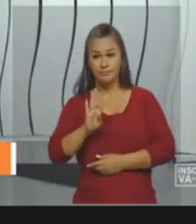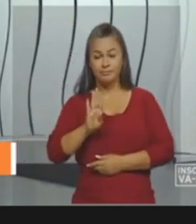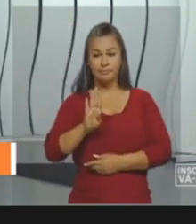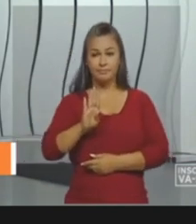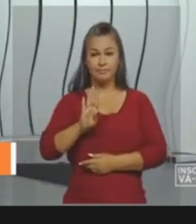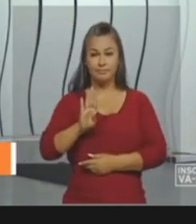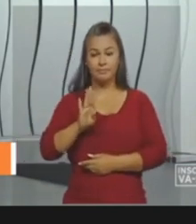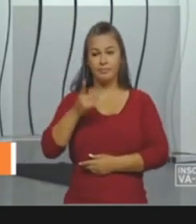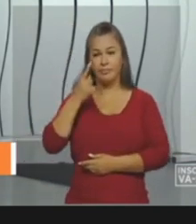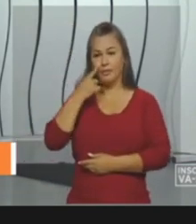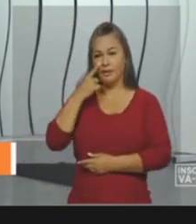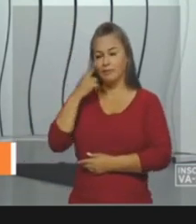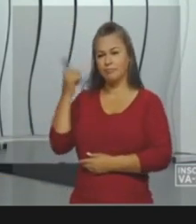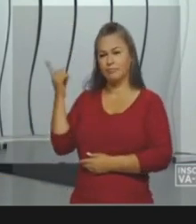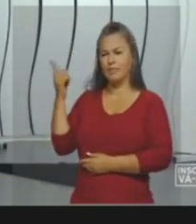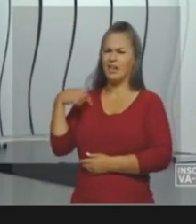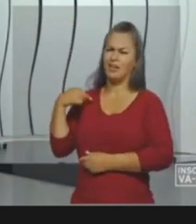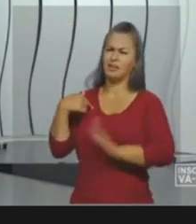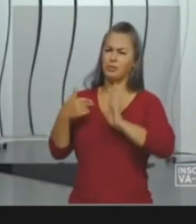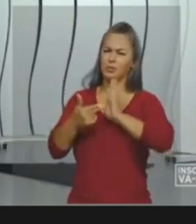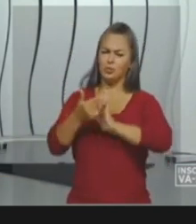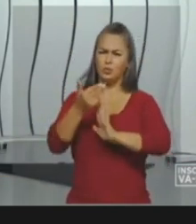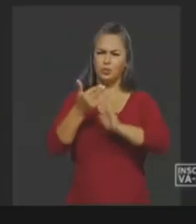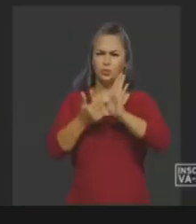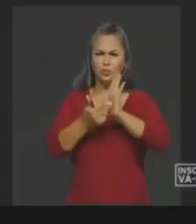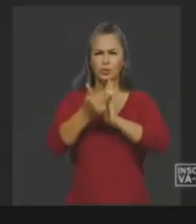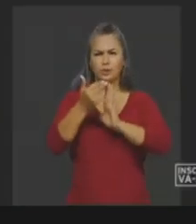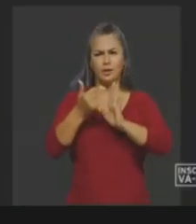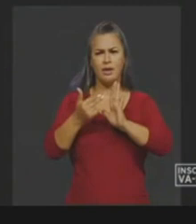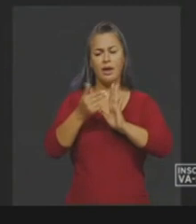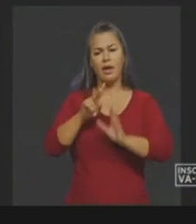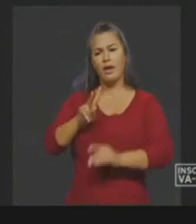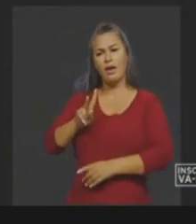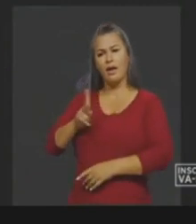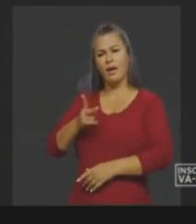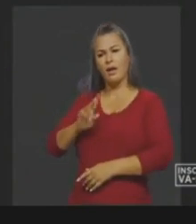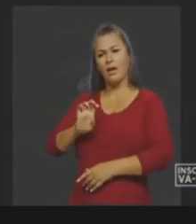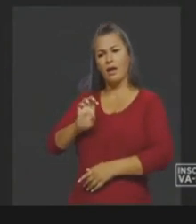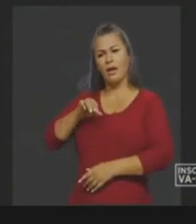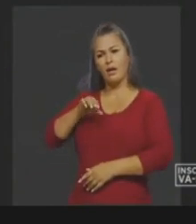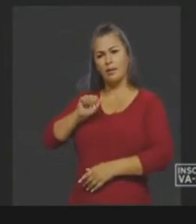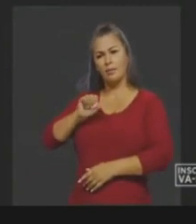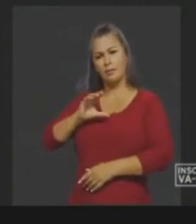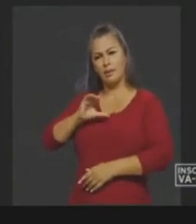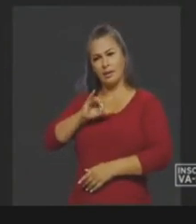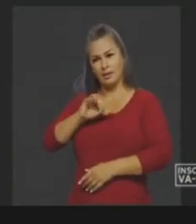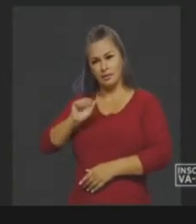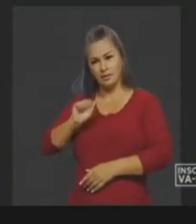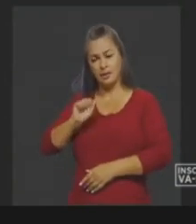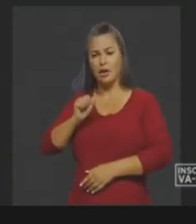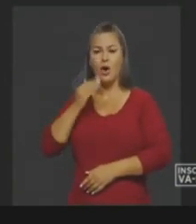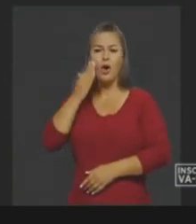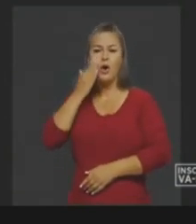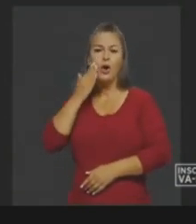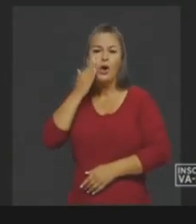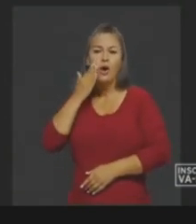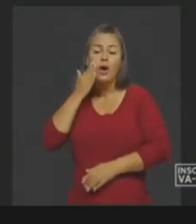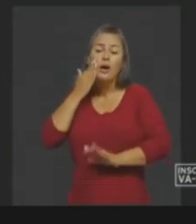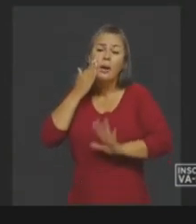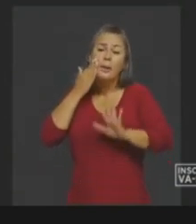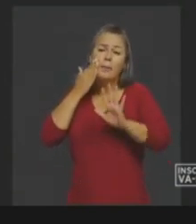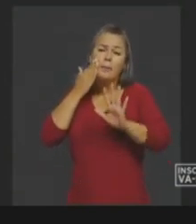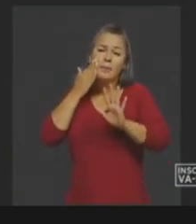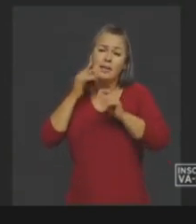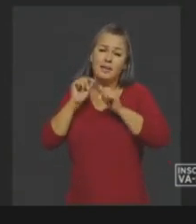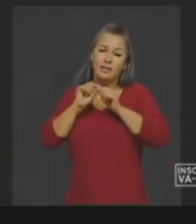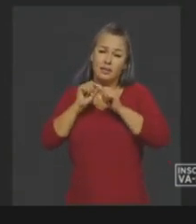Vamos ver umas hemácias aqui. Eu desenhei a hemácia aqui de rosinha, só para lembrar que a hemácia é vermelha, só que eu coloquei mais claro para ficar com